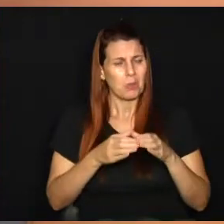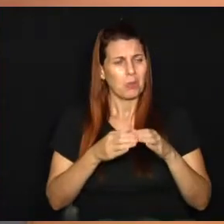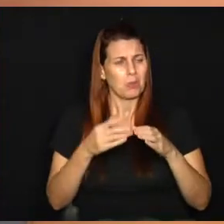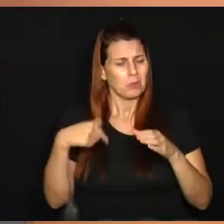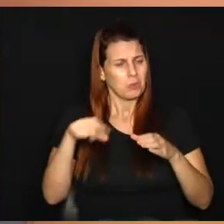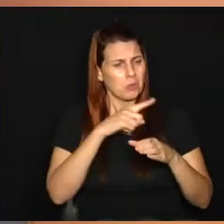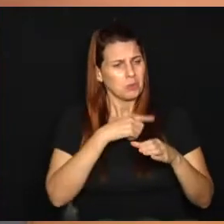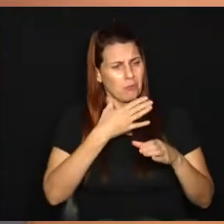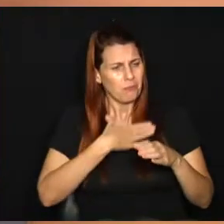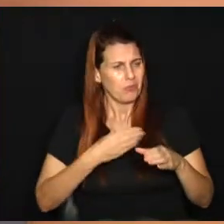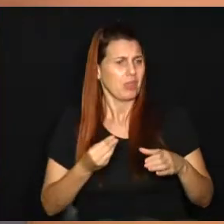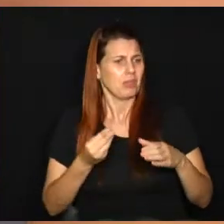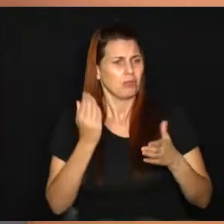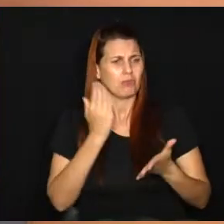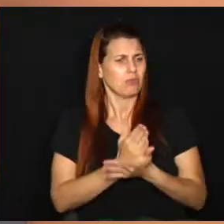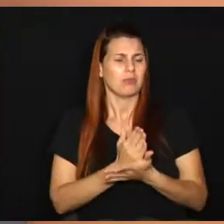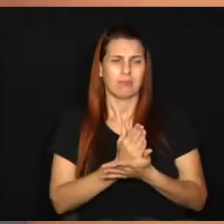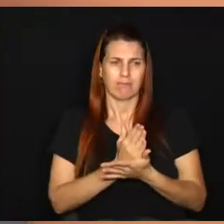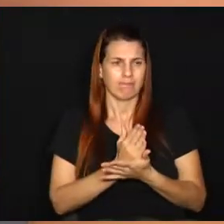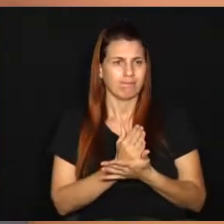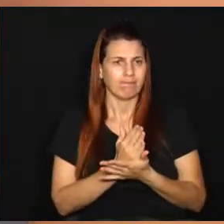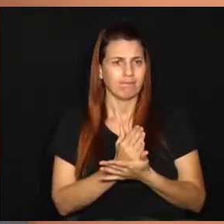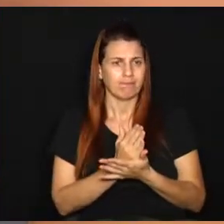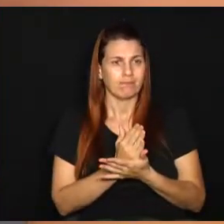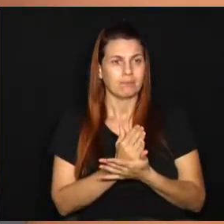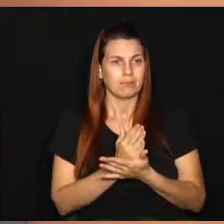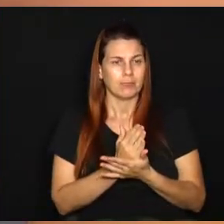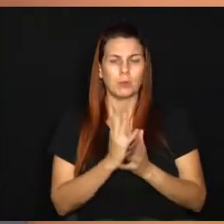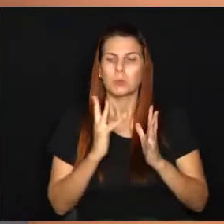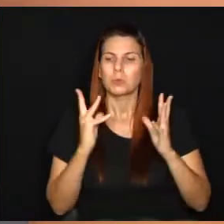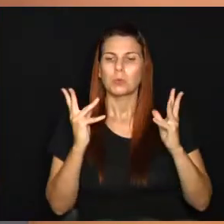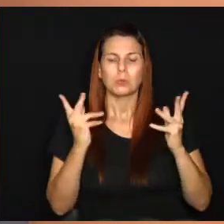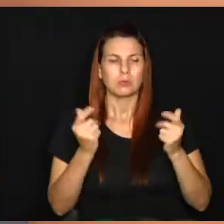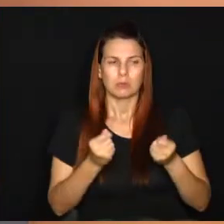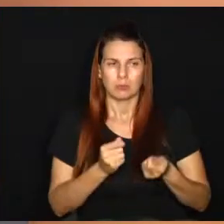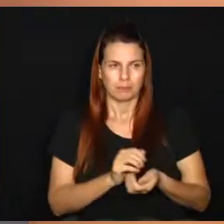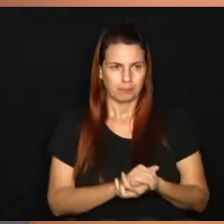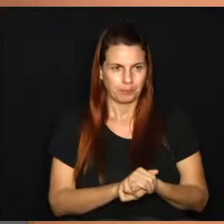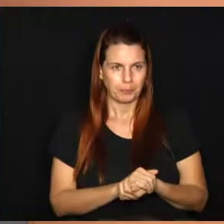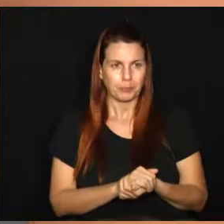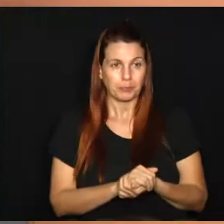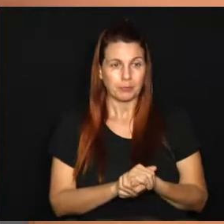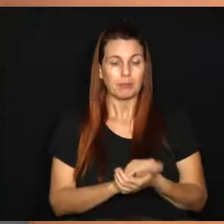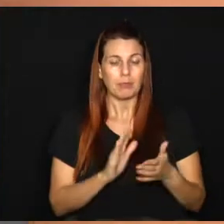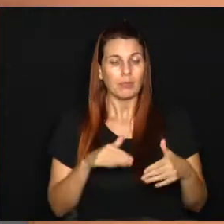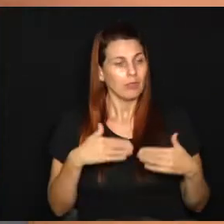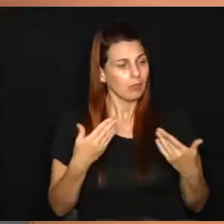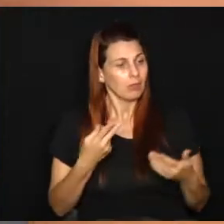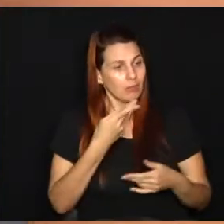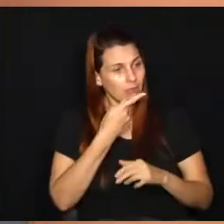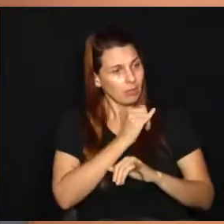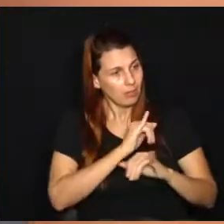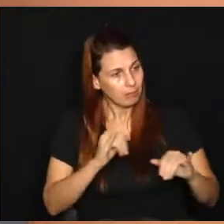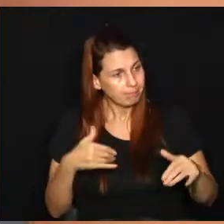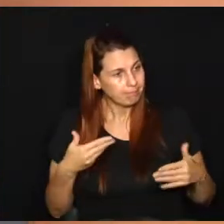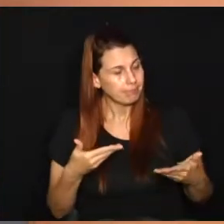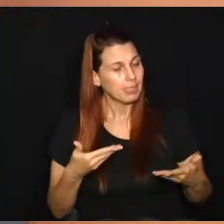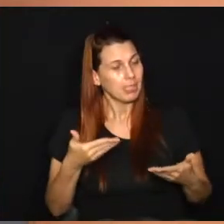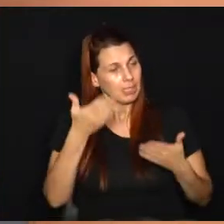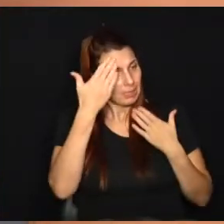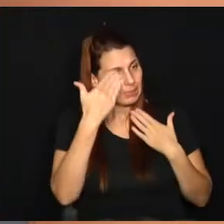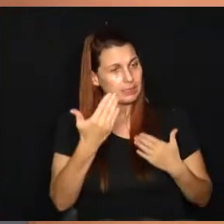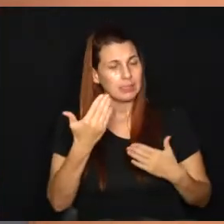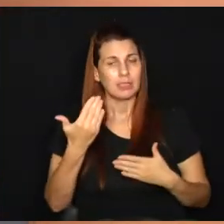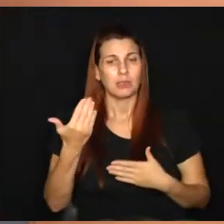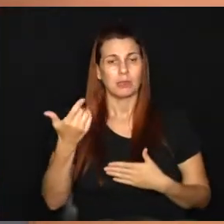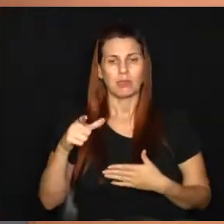os nossos filhos. Todos, todos, todos. Então, é isso. E eu queria, mais uma vez, agradecer